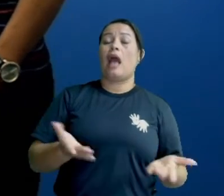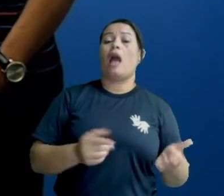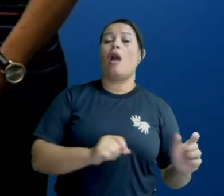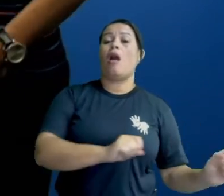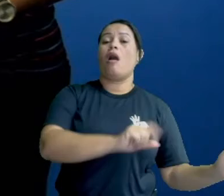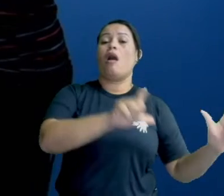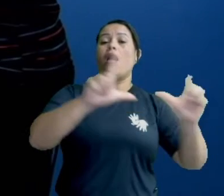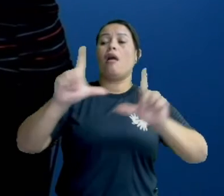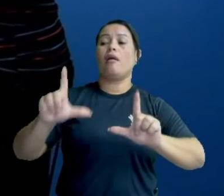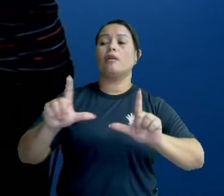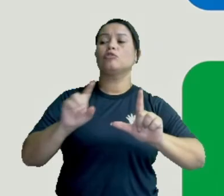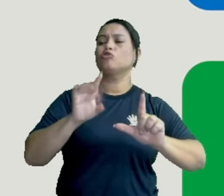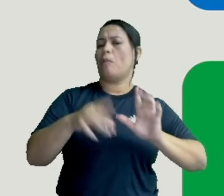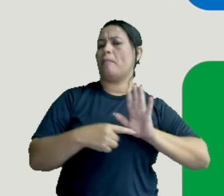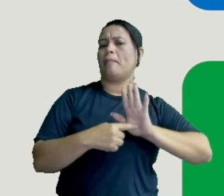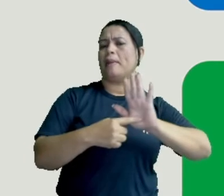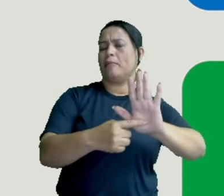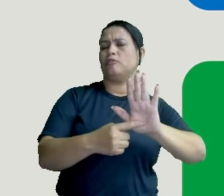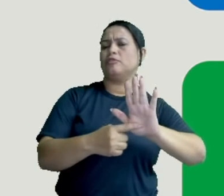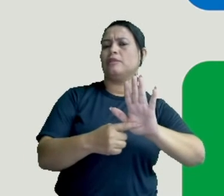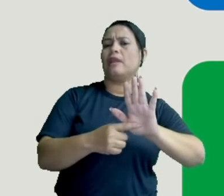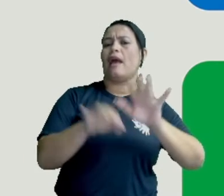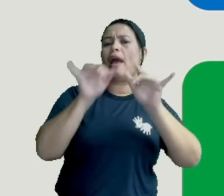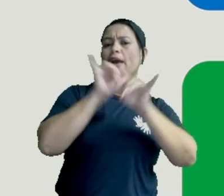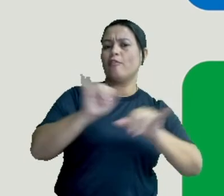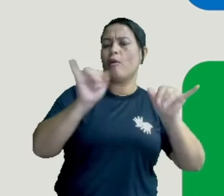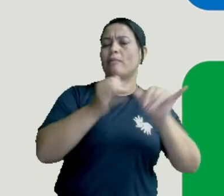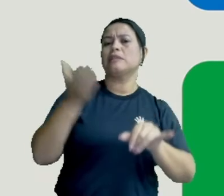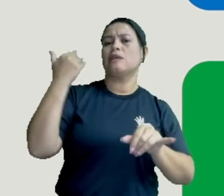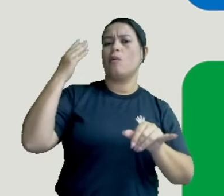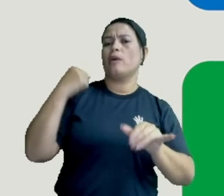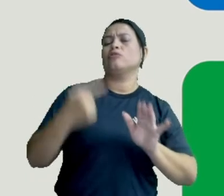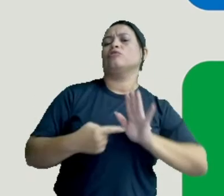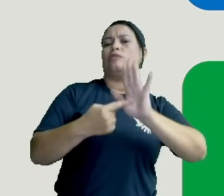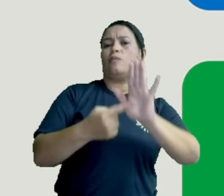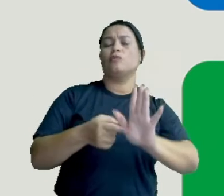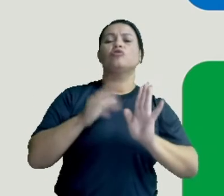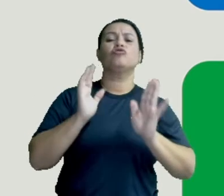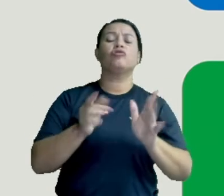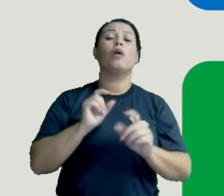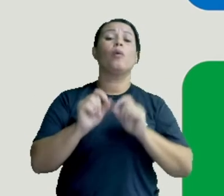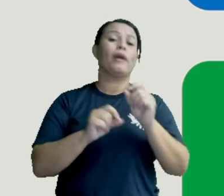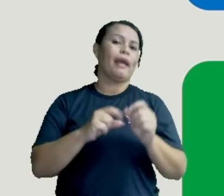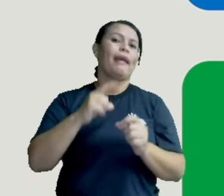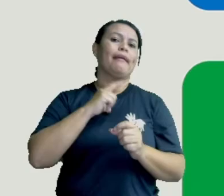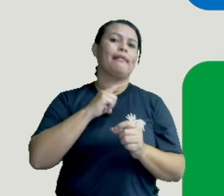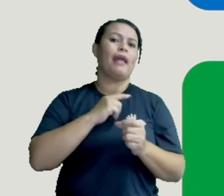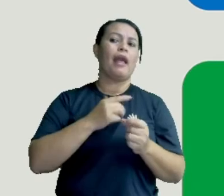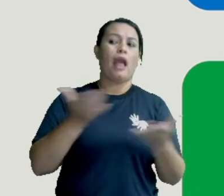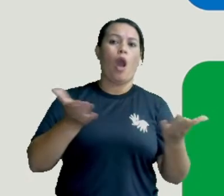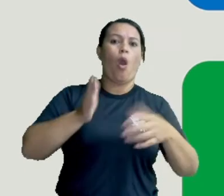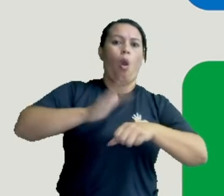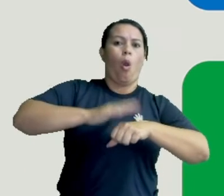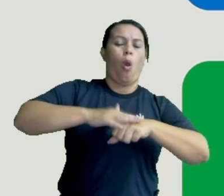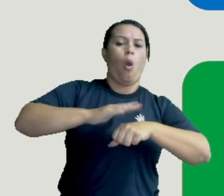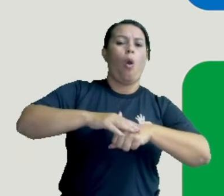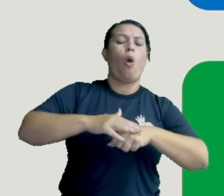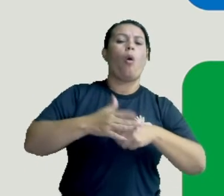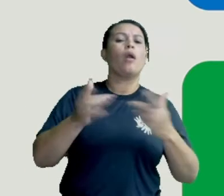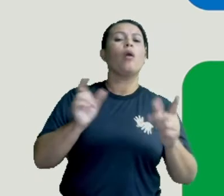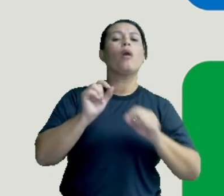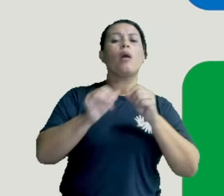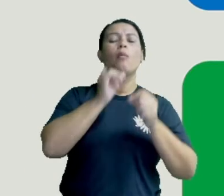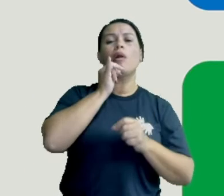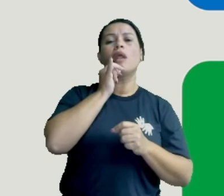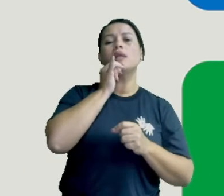Aqui eu só trouxe para acrescentar aquela informação em relação à densidade demográfica, né, é um dado mais atualizado, e aqui a gente tem,